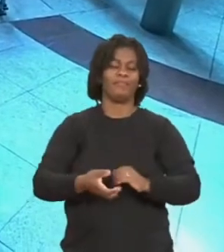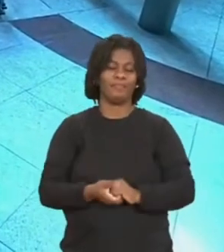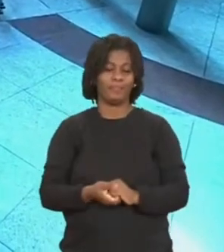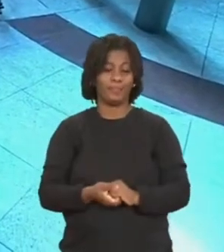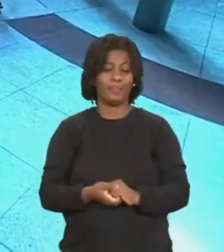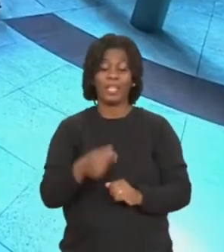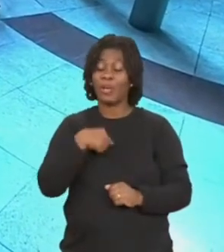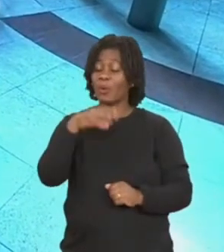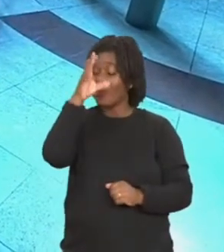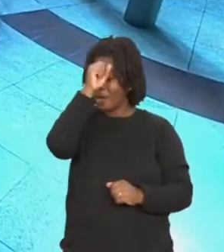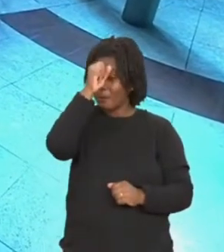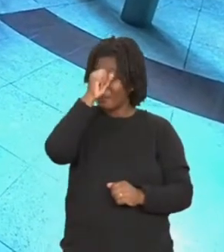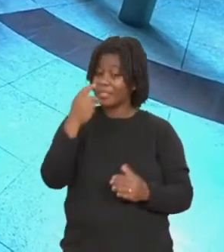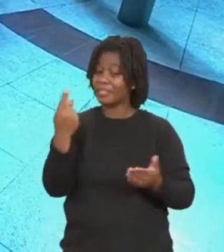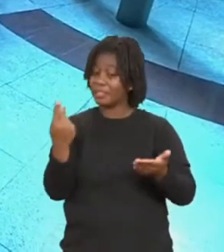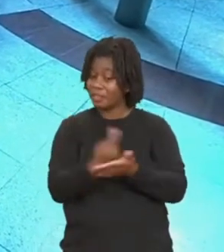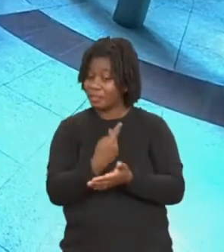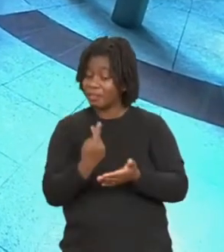Eu aprendi errando.